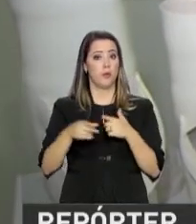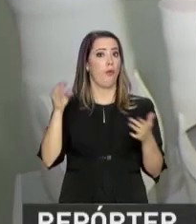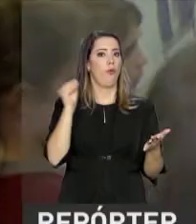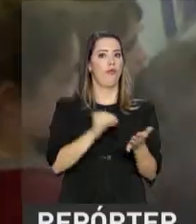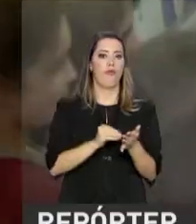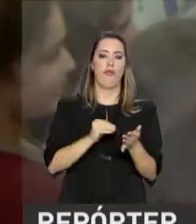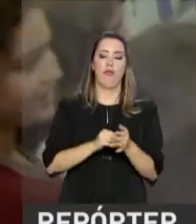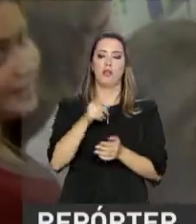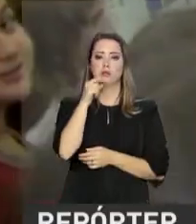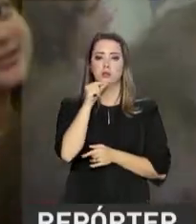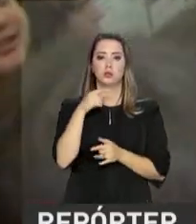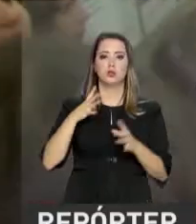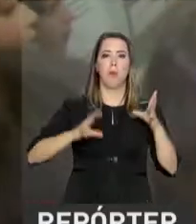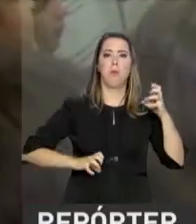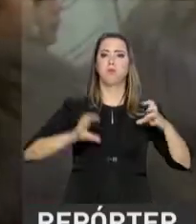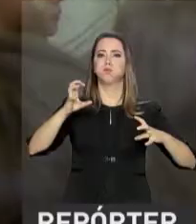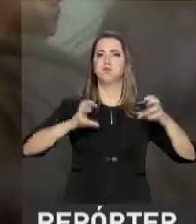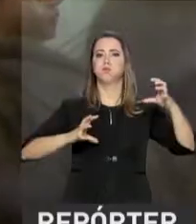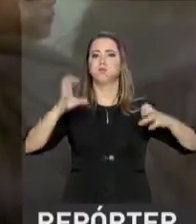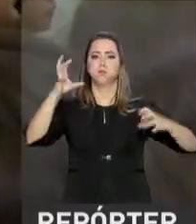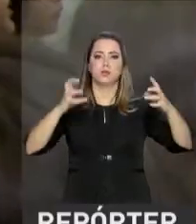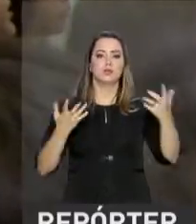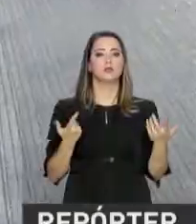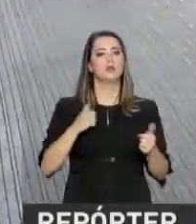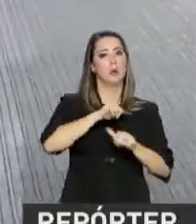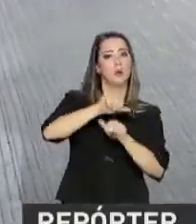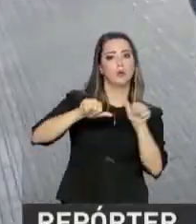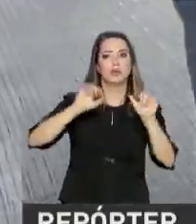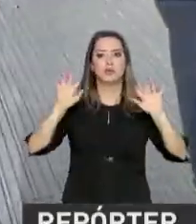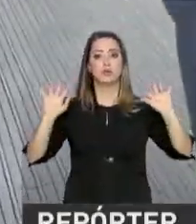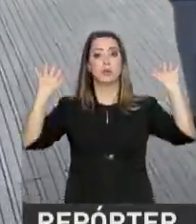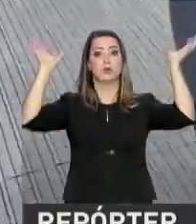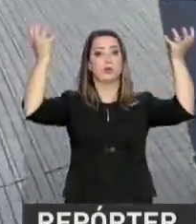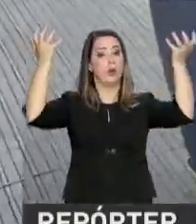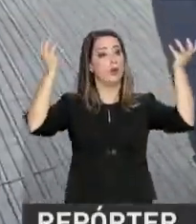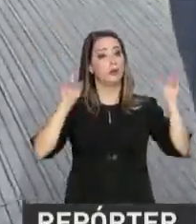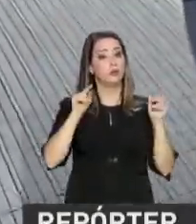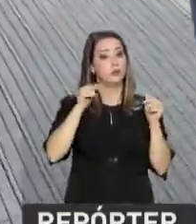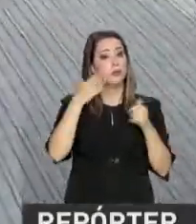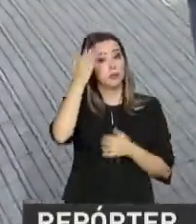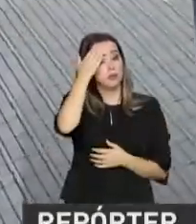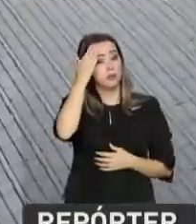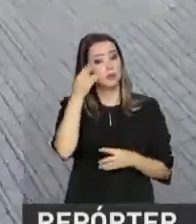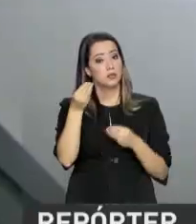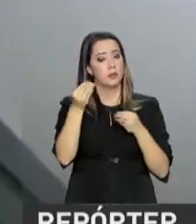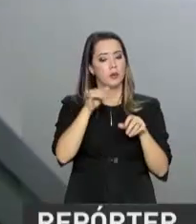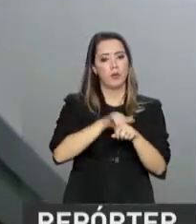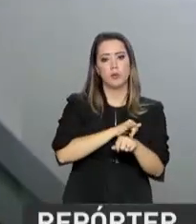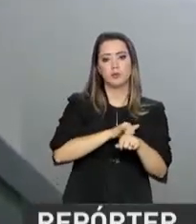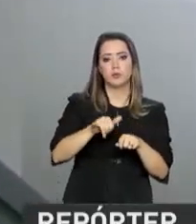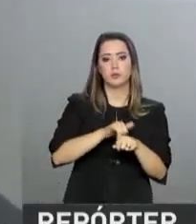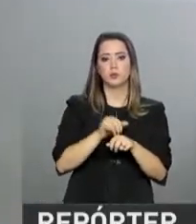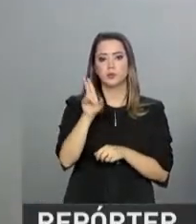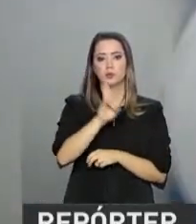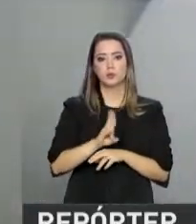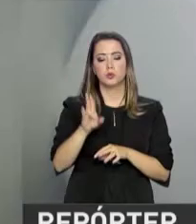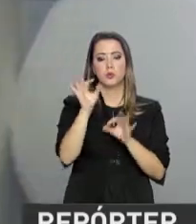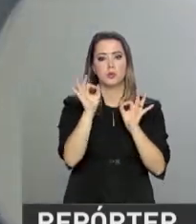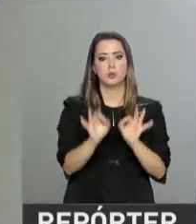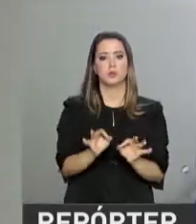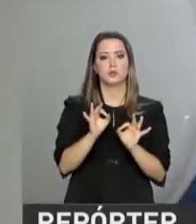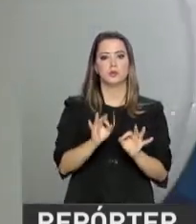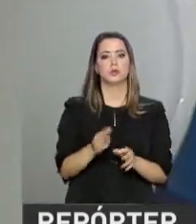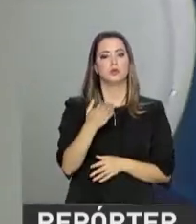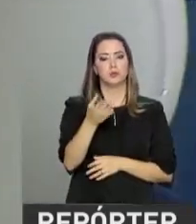d'água poluição e mudanças climáticas ea necessidade de estabelecer estratégias de uso racional